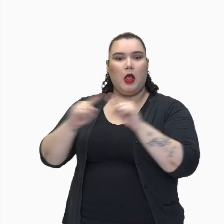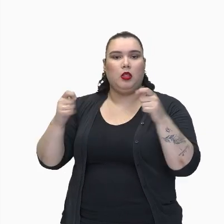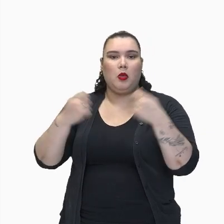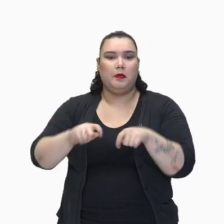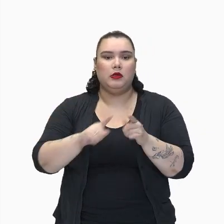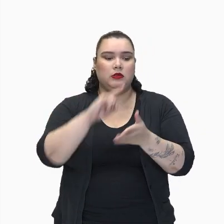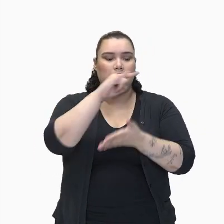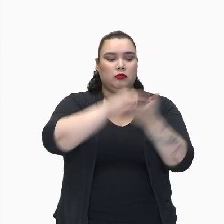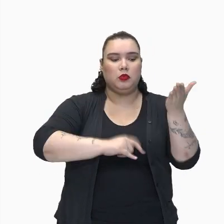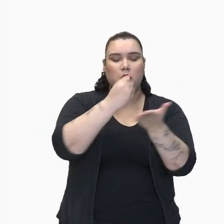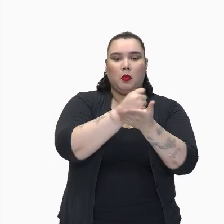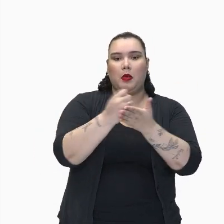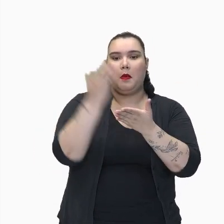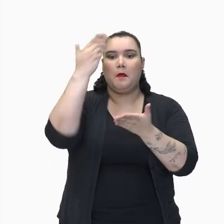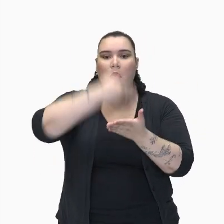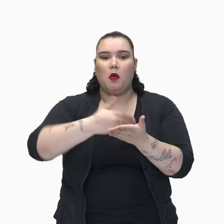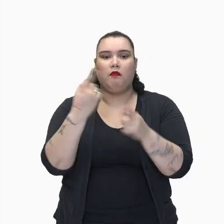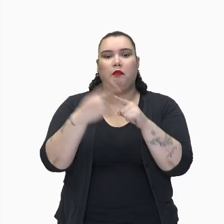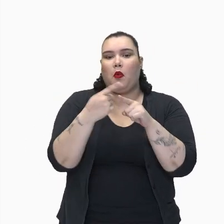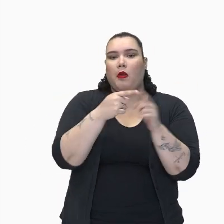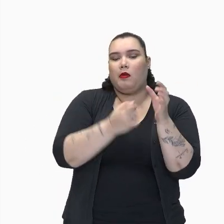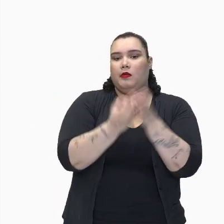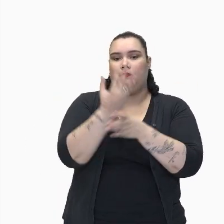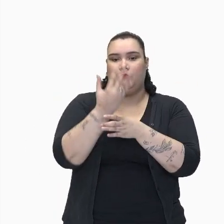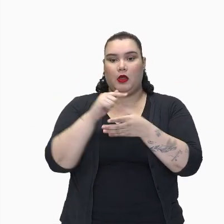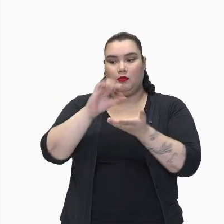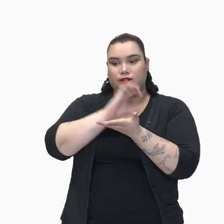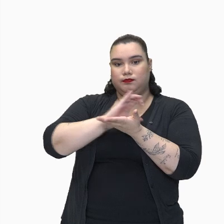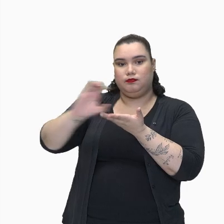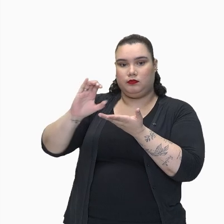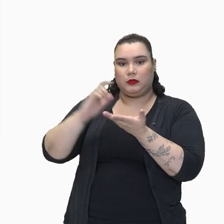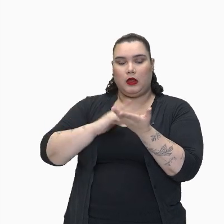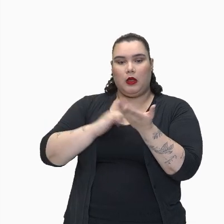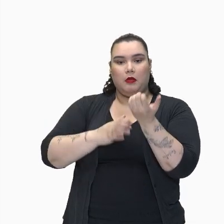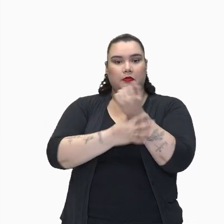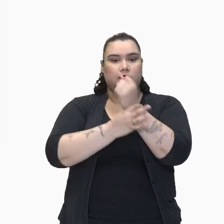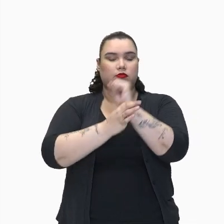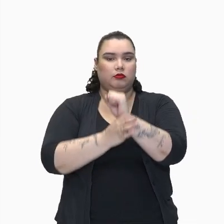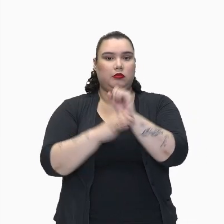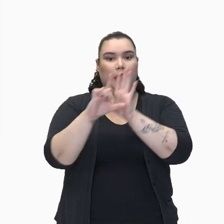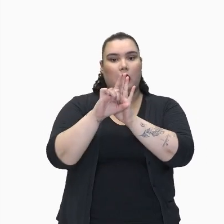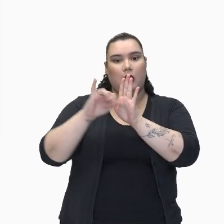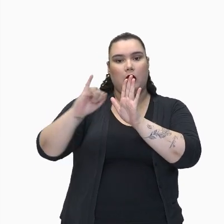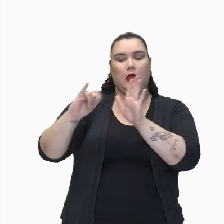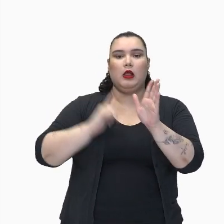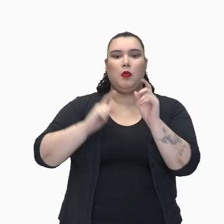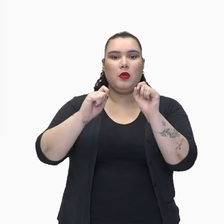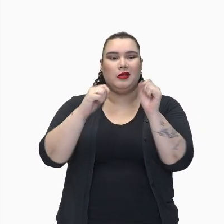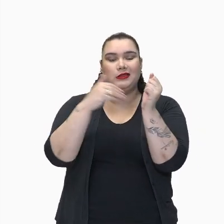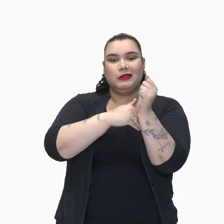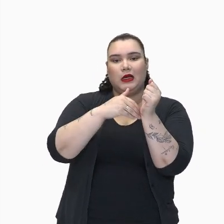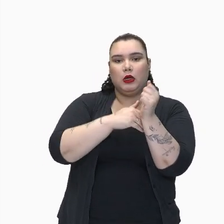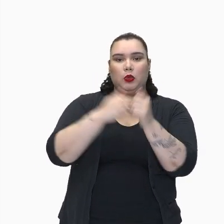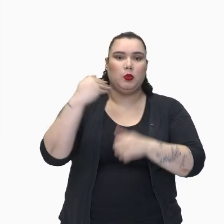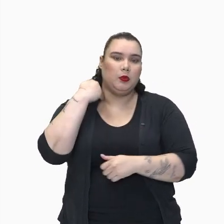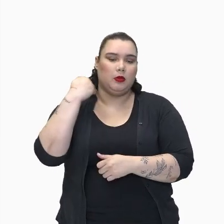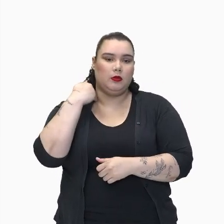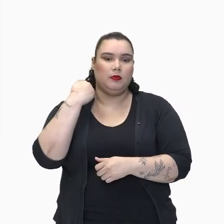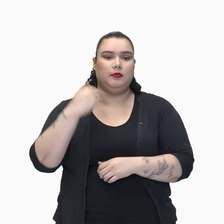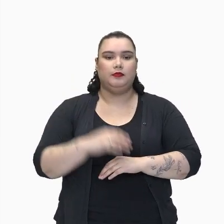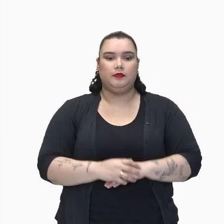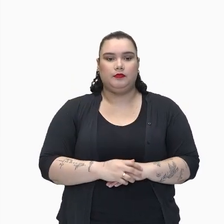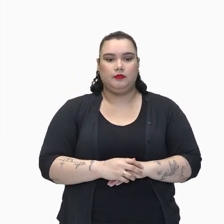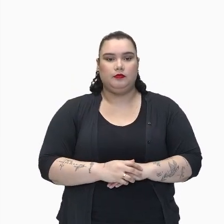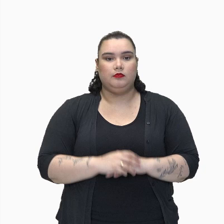declarar a sua origem. Os depósitos são protegidos por leis que beneficiam o sigilo bancário. A